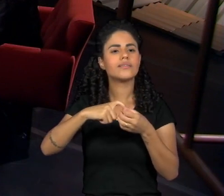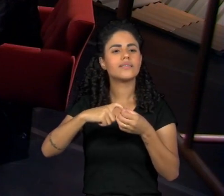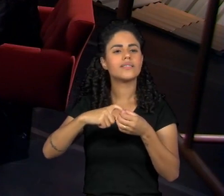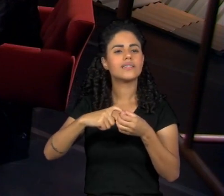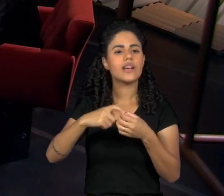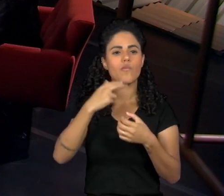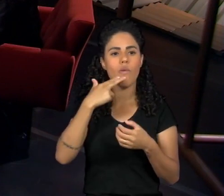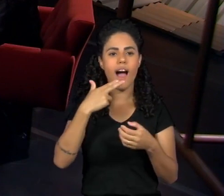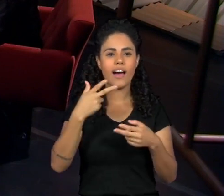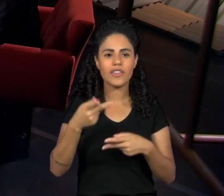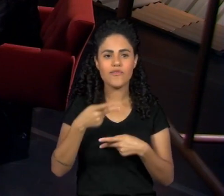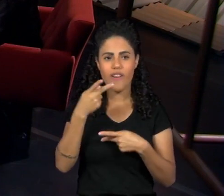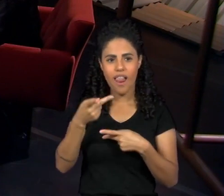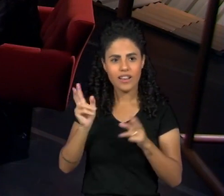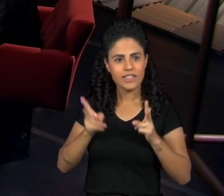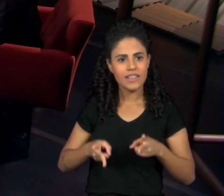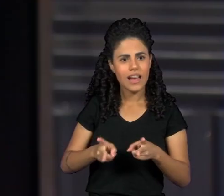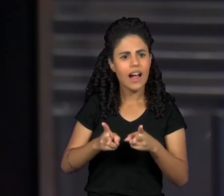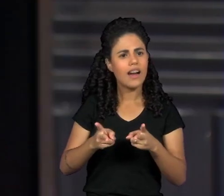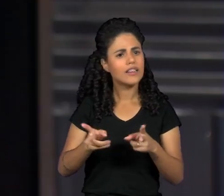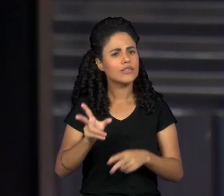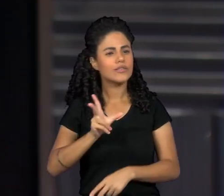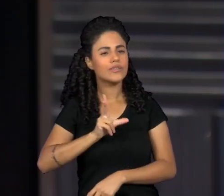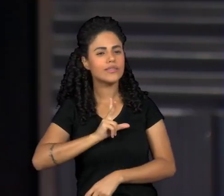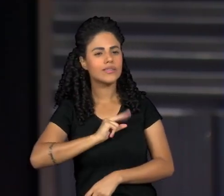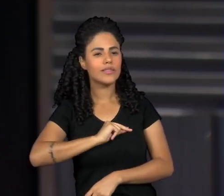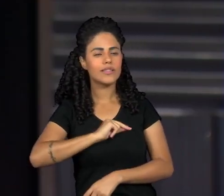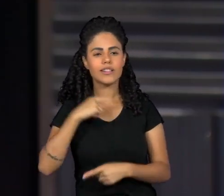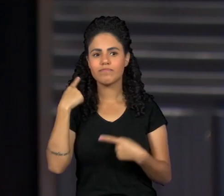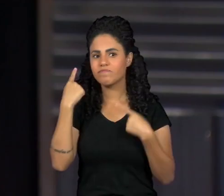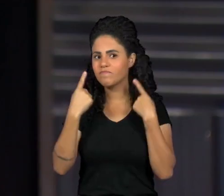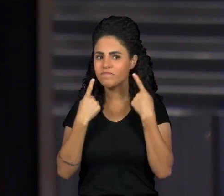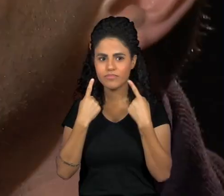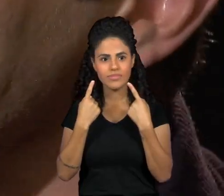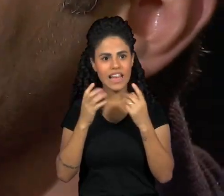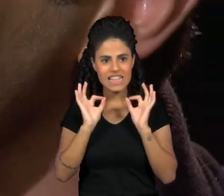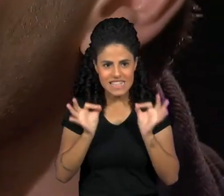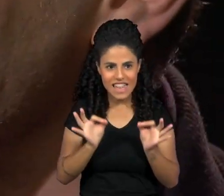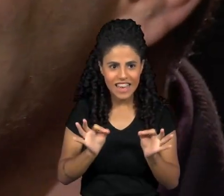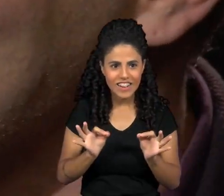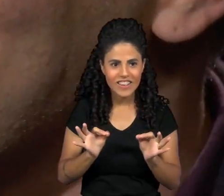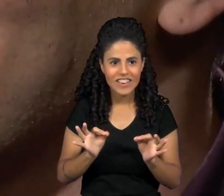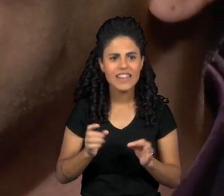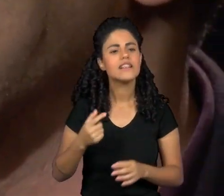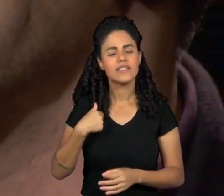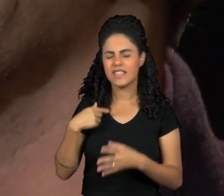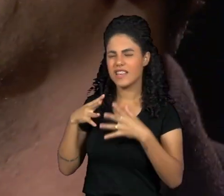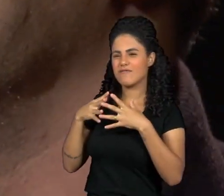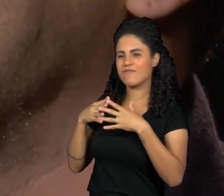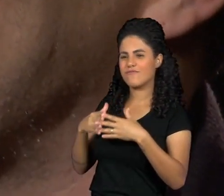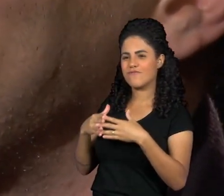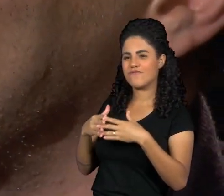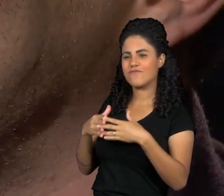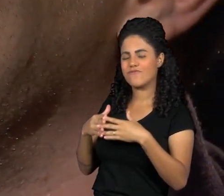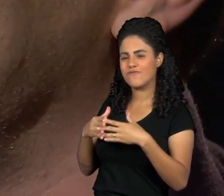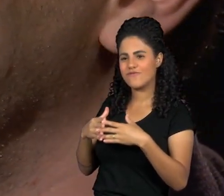Sim. Que coisa doida, né, Itamar? É mais complexo do que a gente